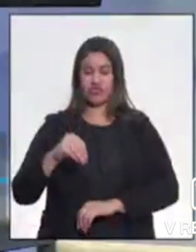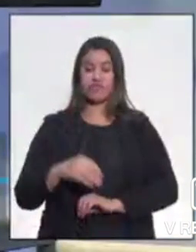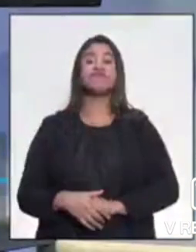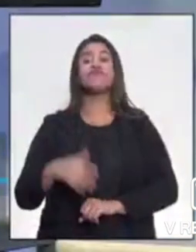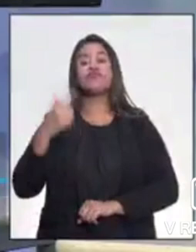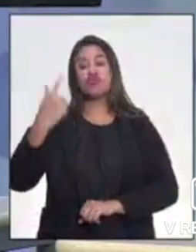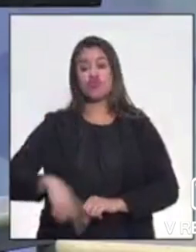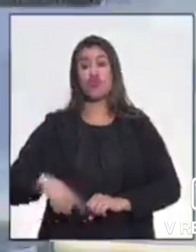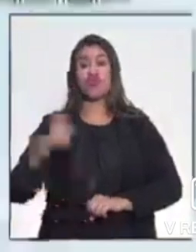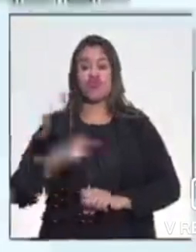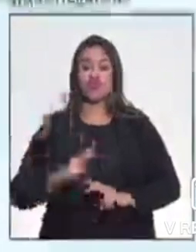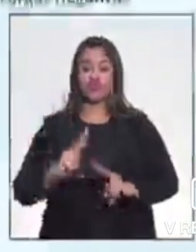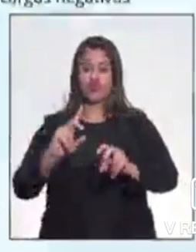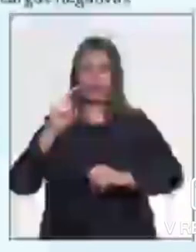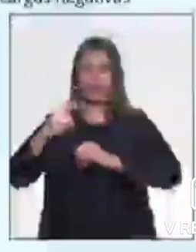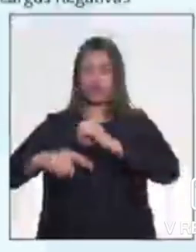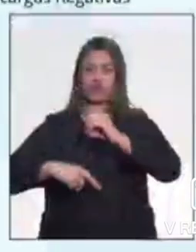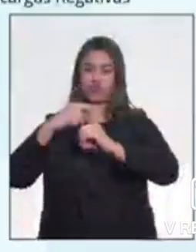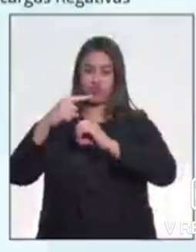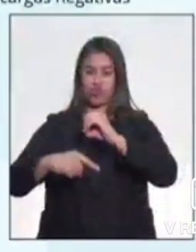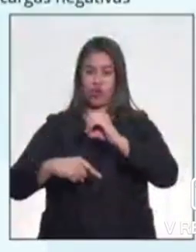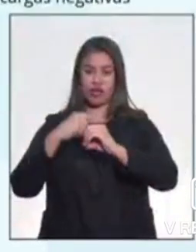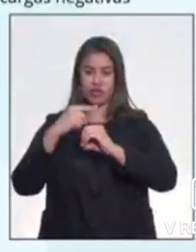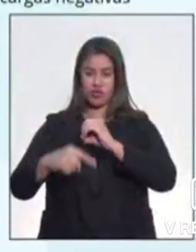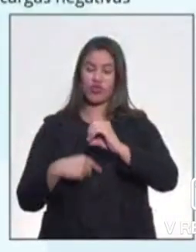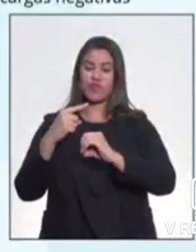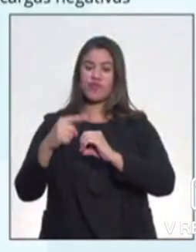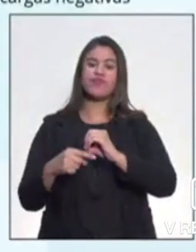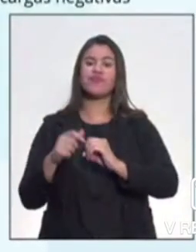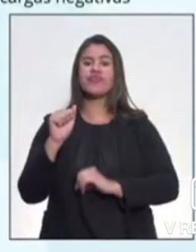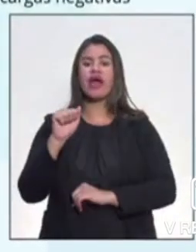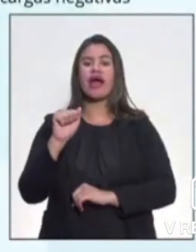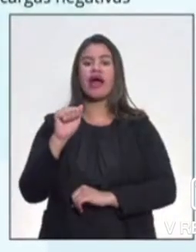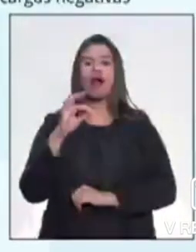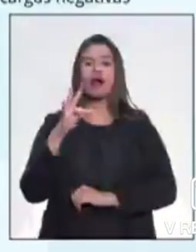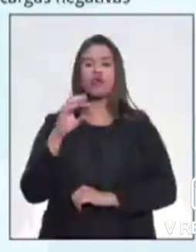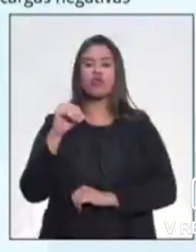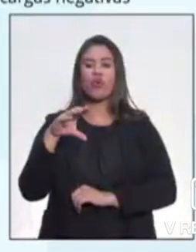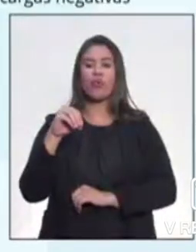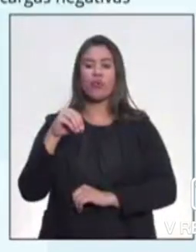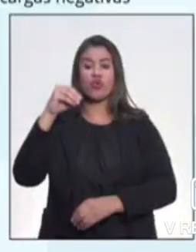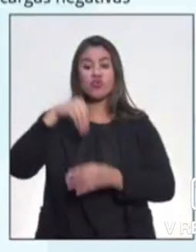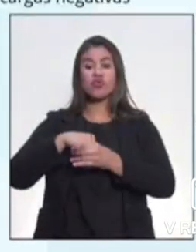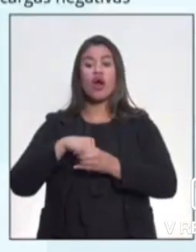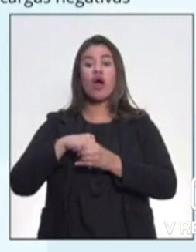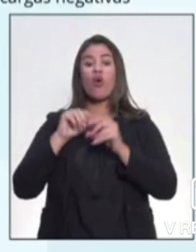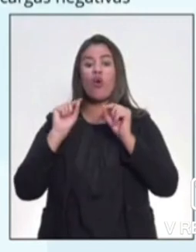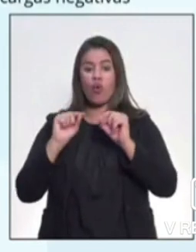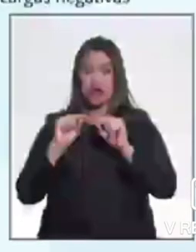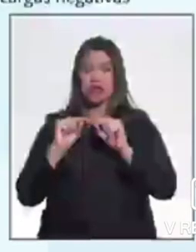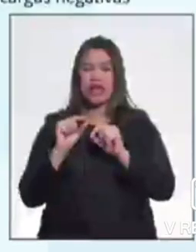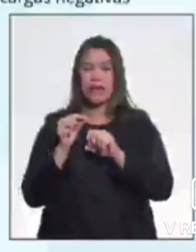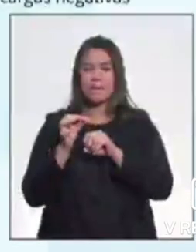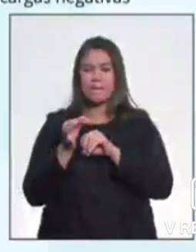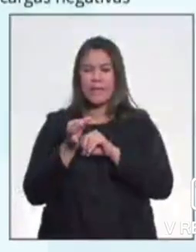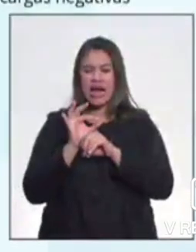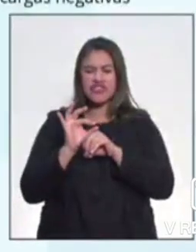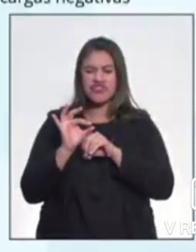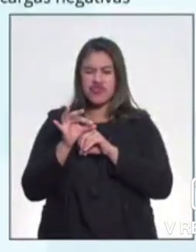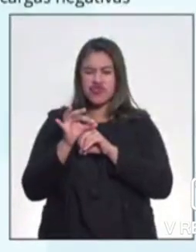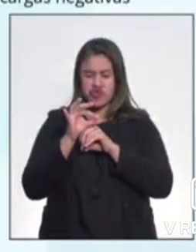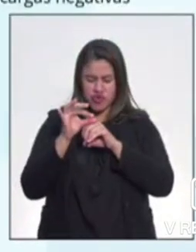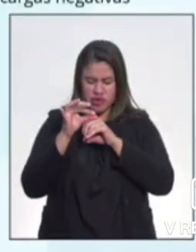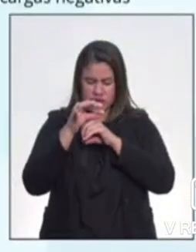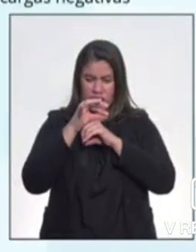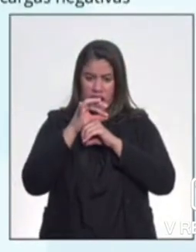dando continuidade que o professor comentou para a gente. O que o átomo é? Ele contém as partículas subatômicas, que foi falado lá no